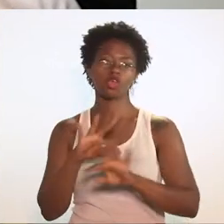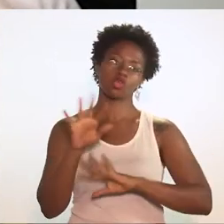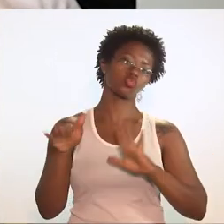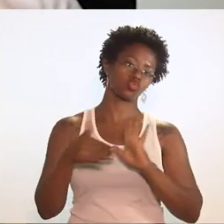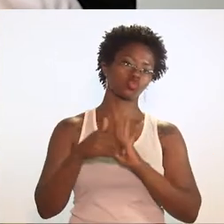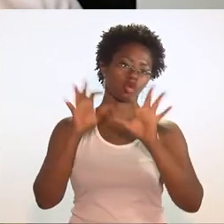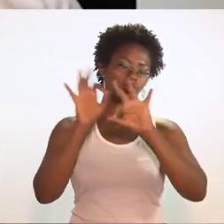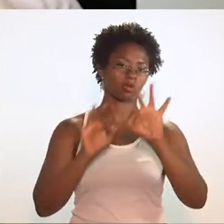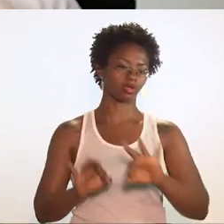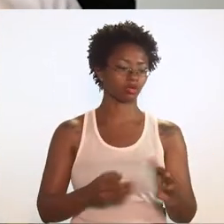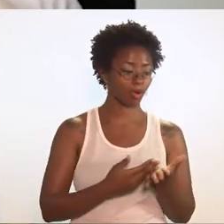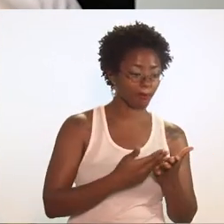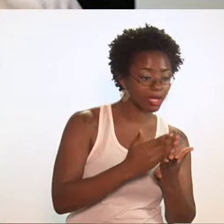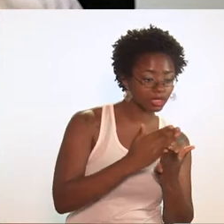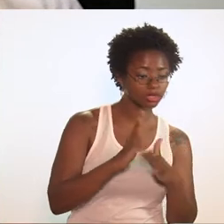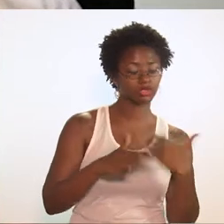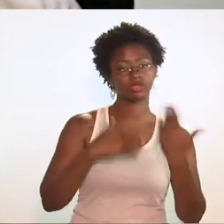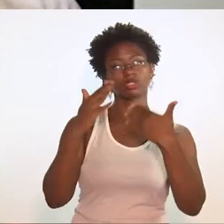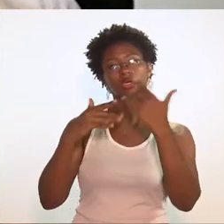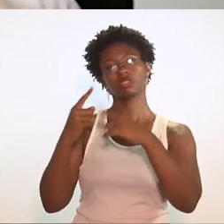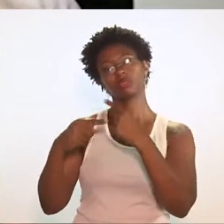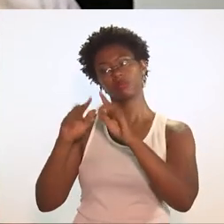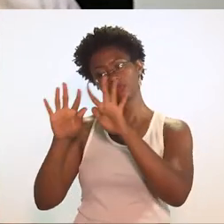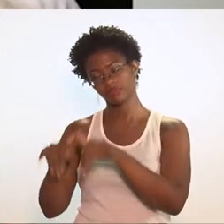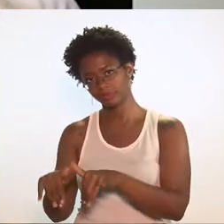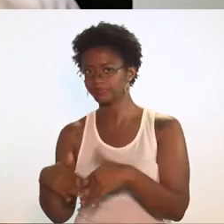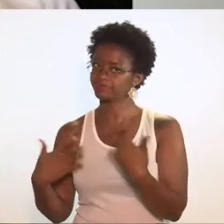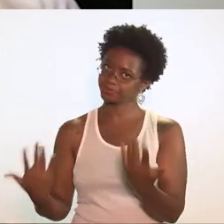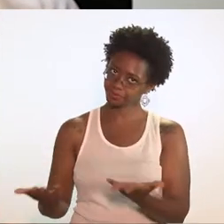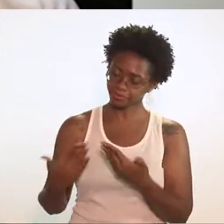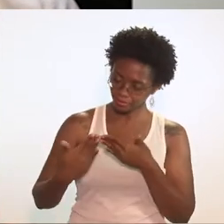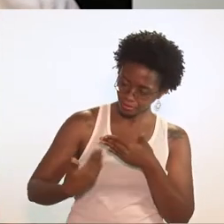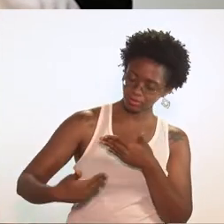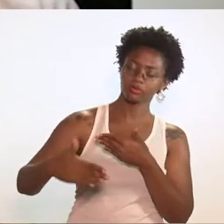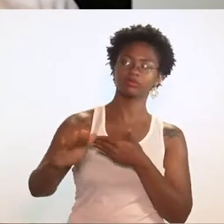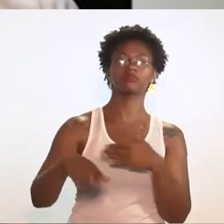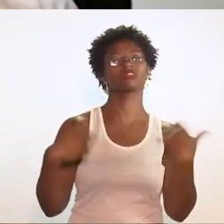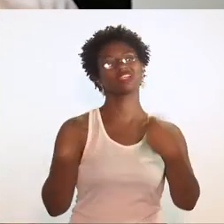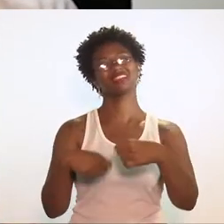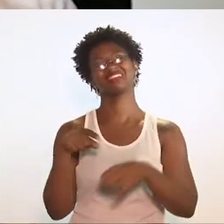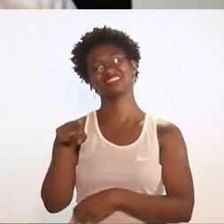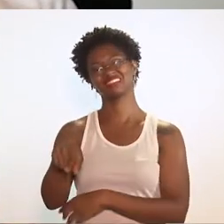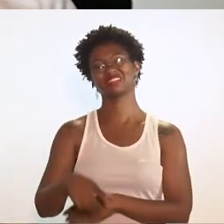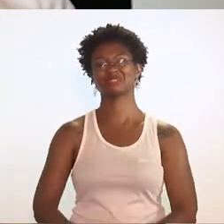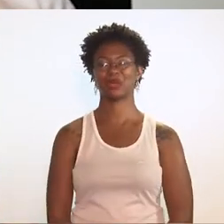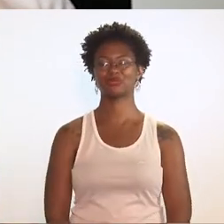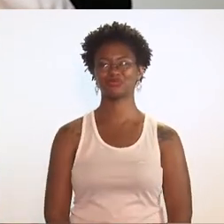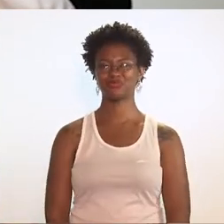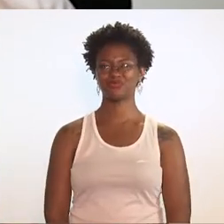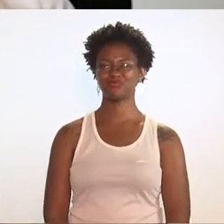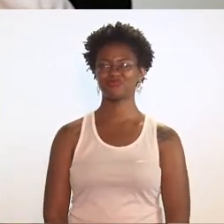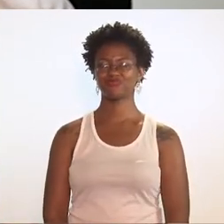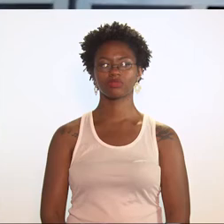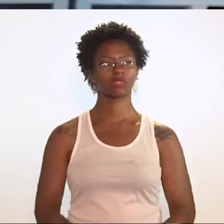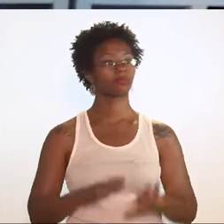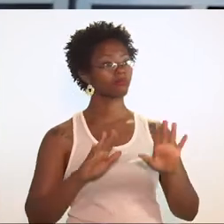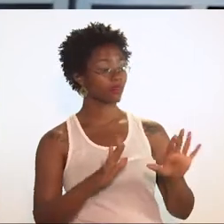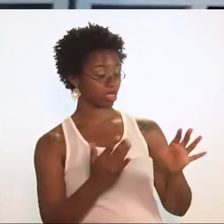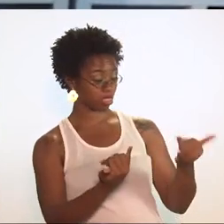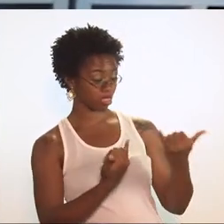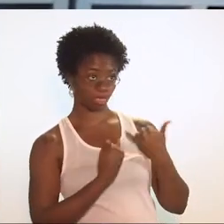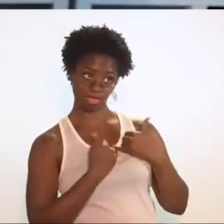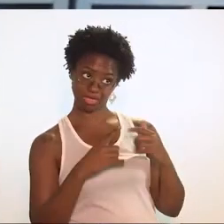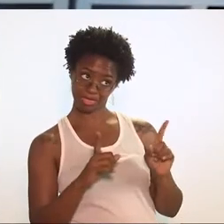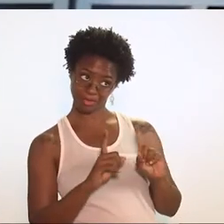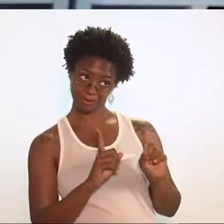todo projeto ele começa, se desenvolve e se acaba. Então, foi a partir daí dessa necessidade. Mas